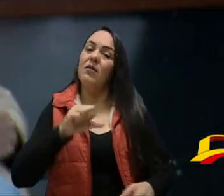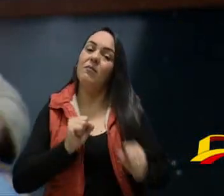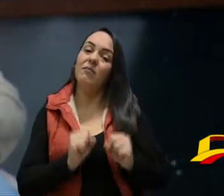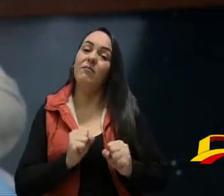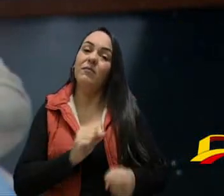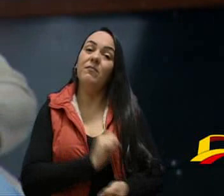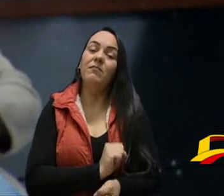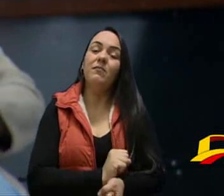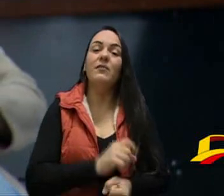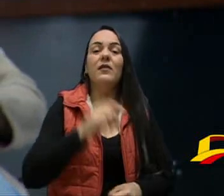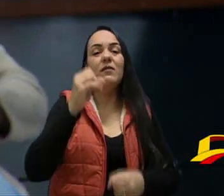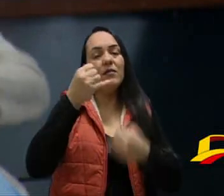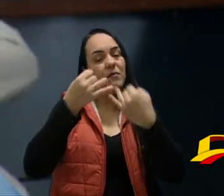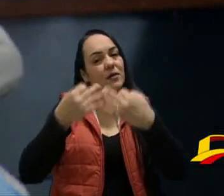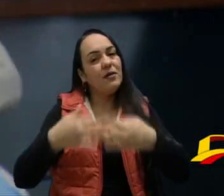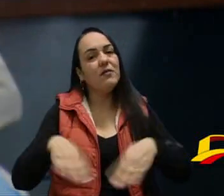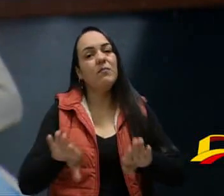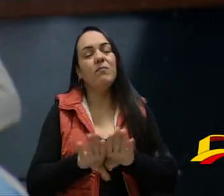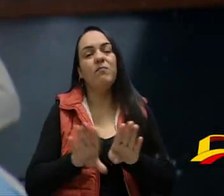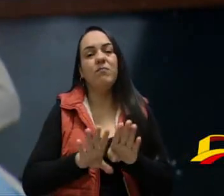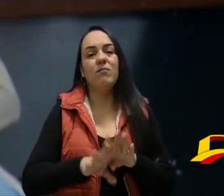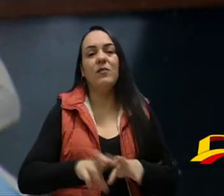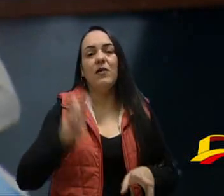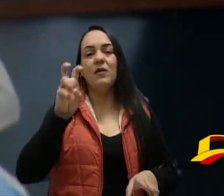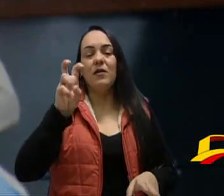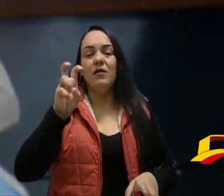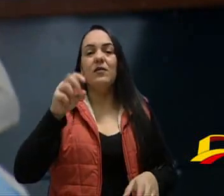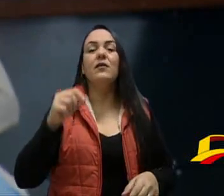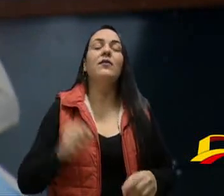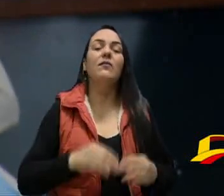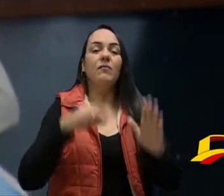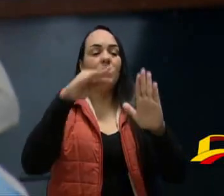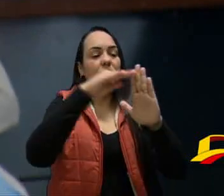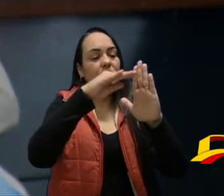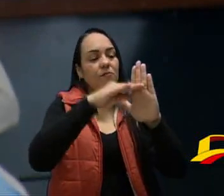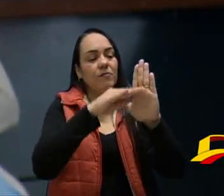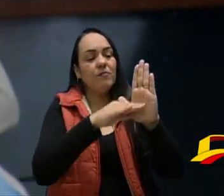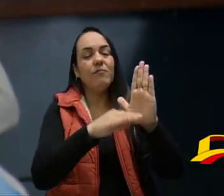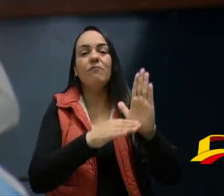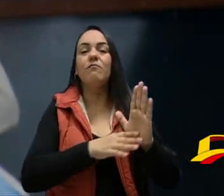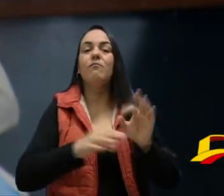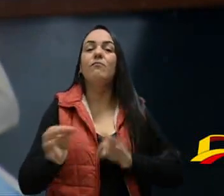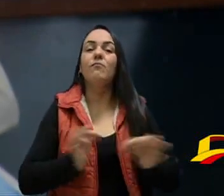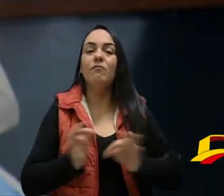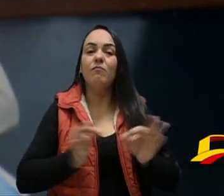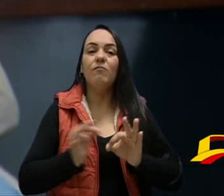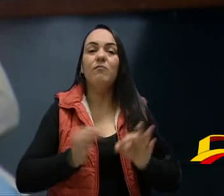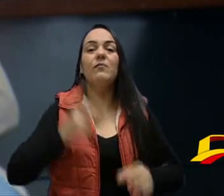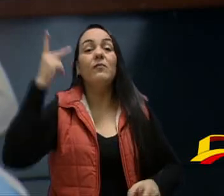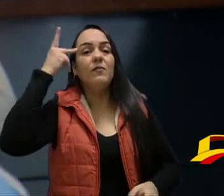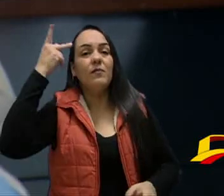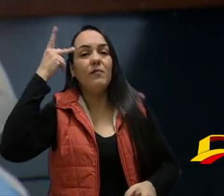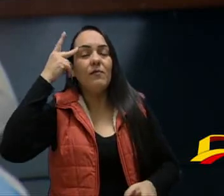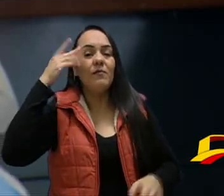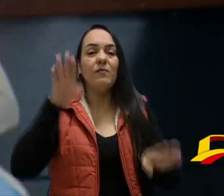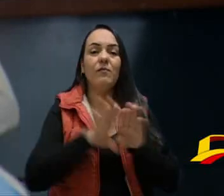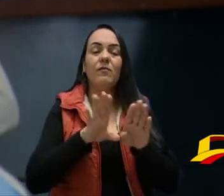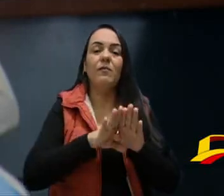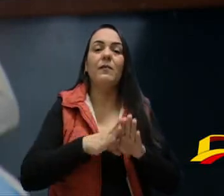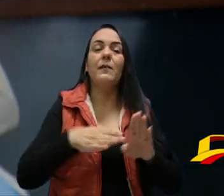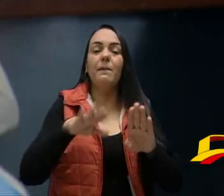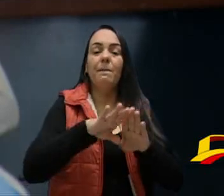explicar foram dados cinco indicadores pelo plano são paulo é de